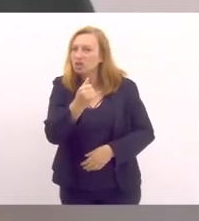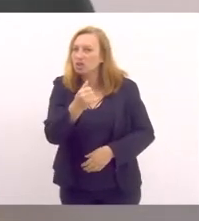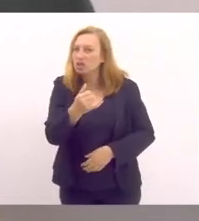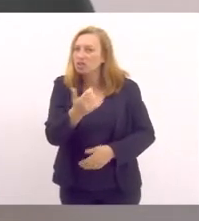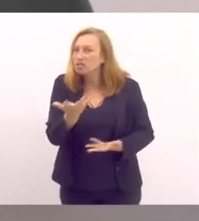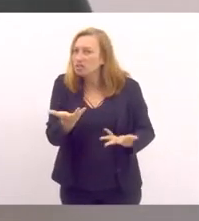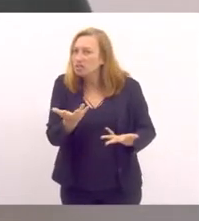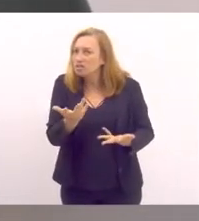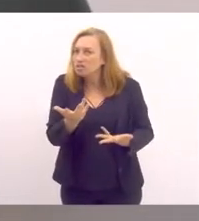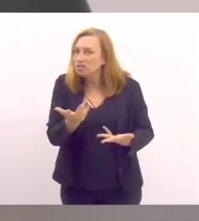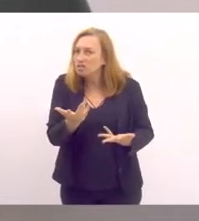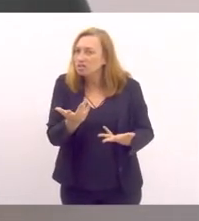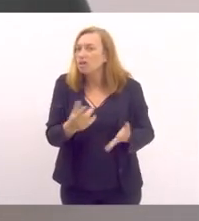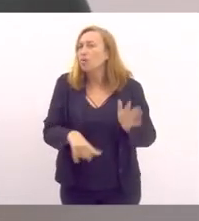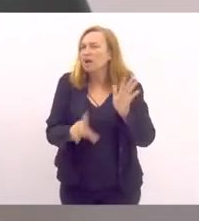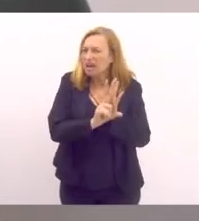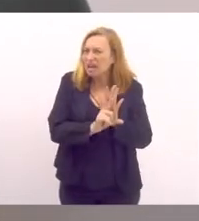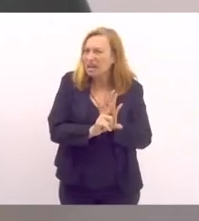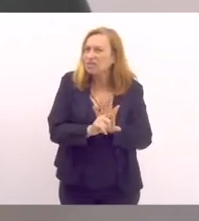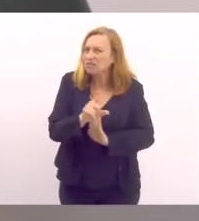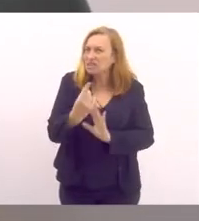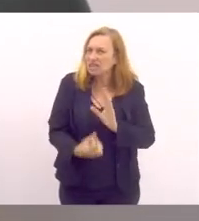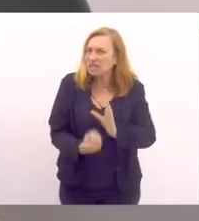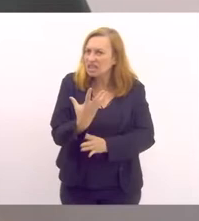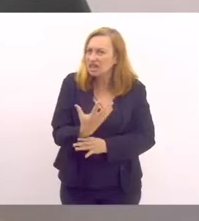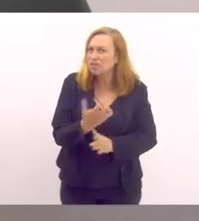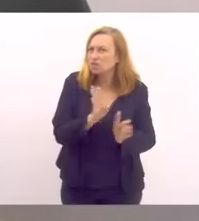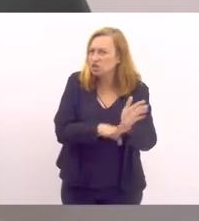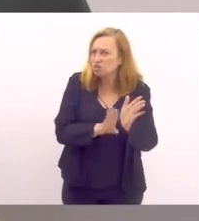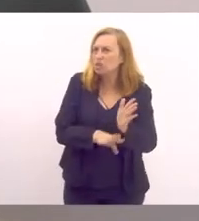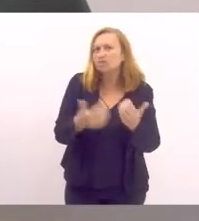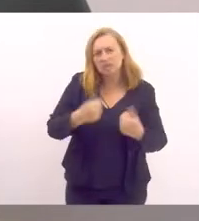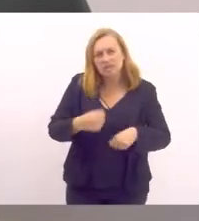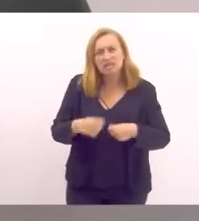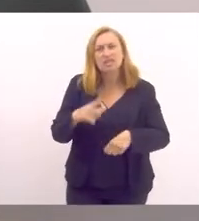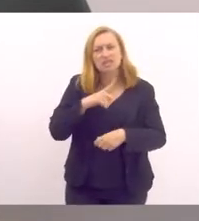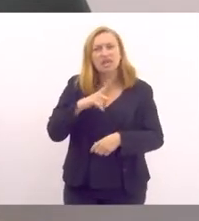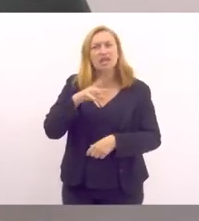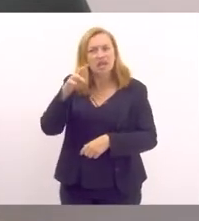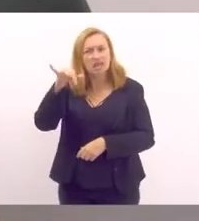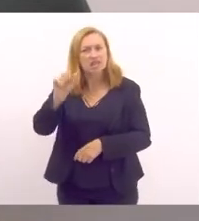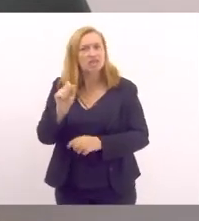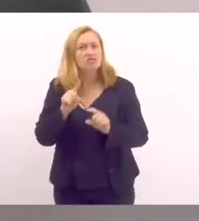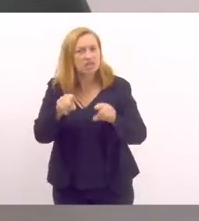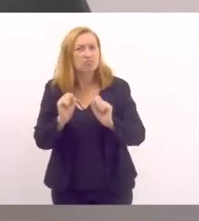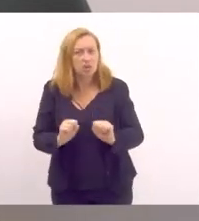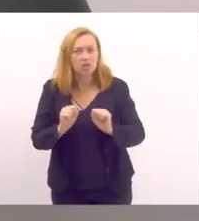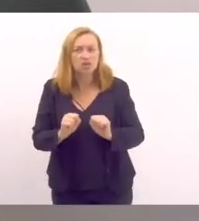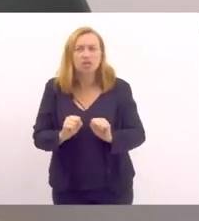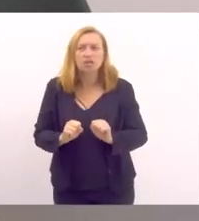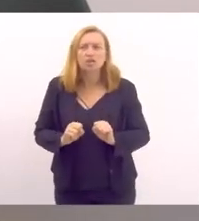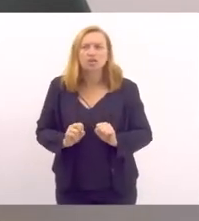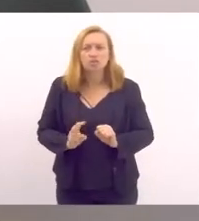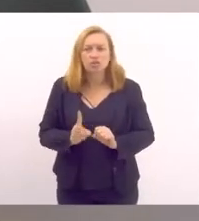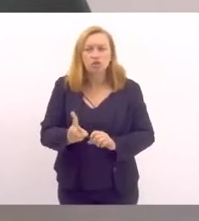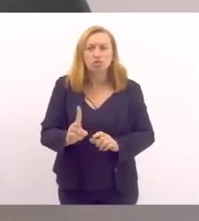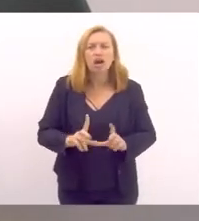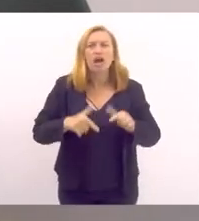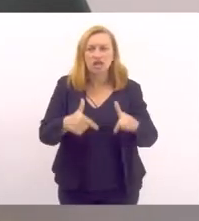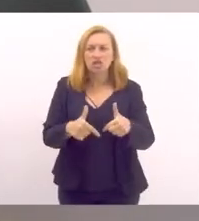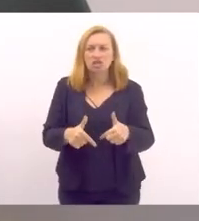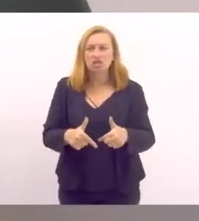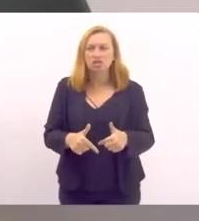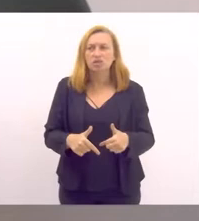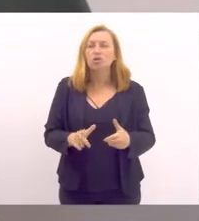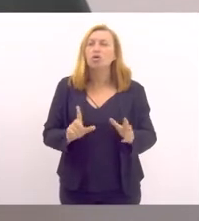encargo? Então, se uma lei que você cria uma despesa, você tem que criar uma receita para que você possa manter aquilo ali funcionando. Hoje, as IGRs,